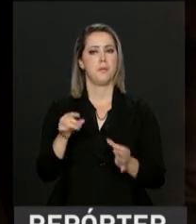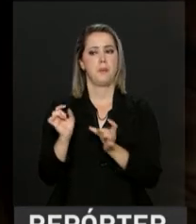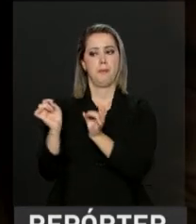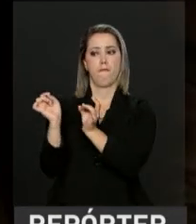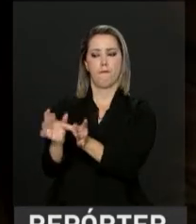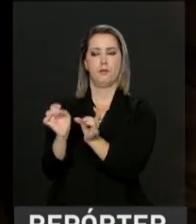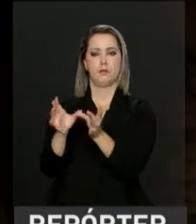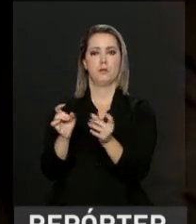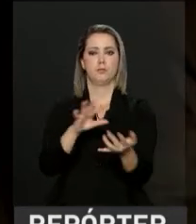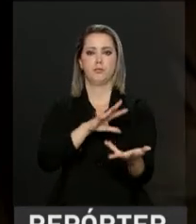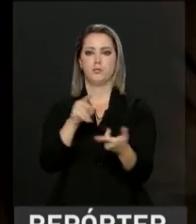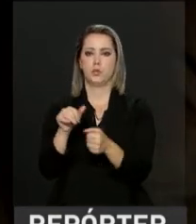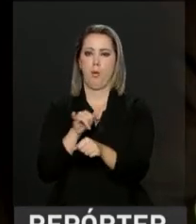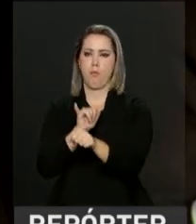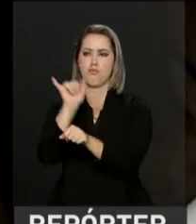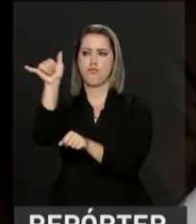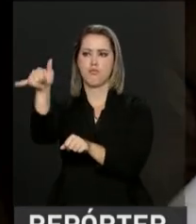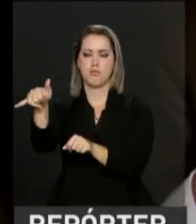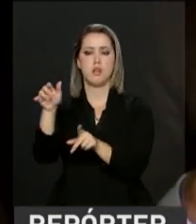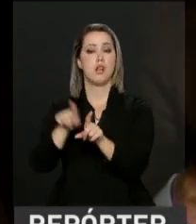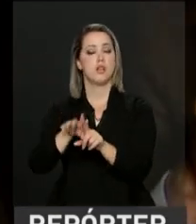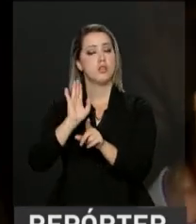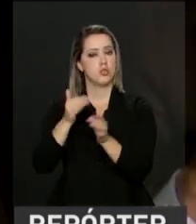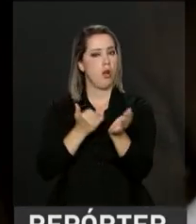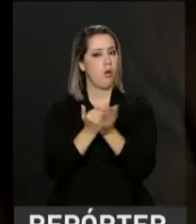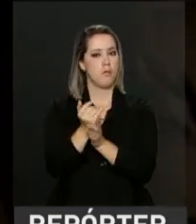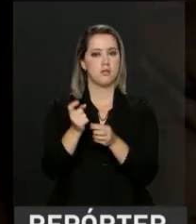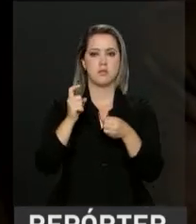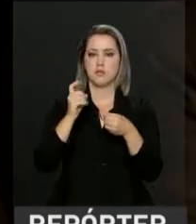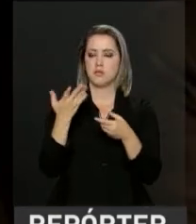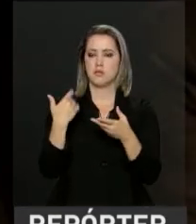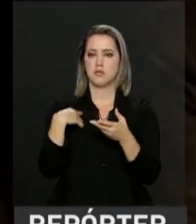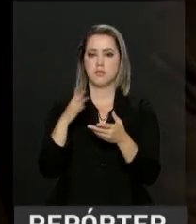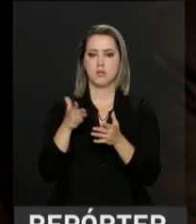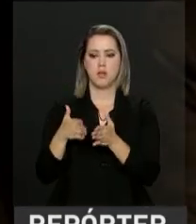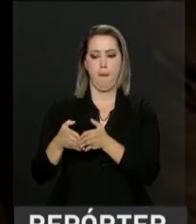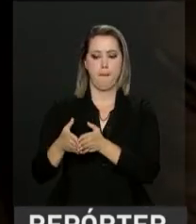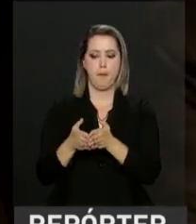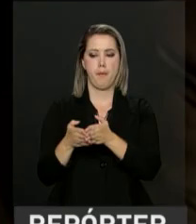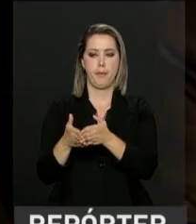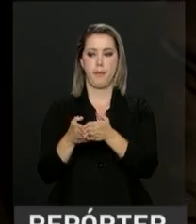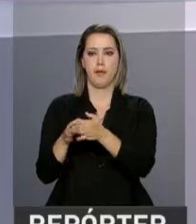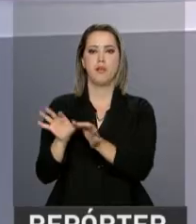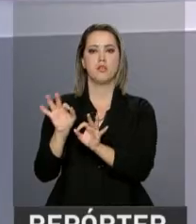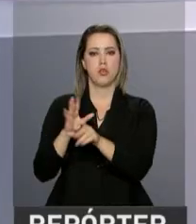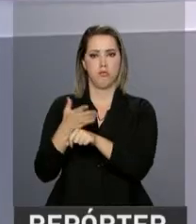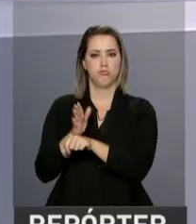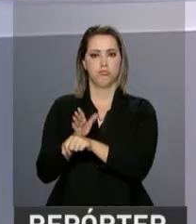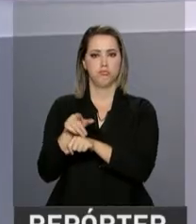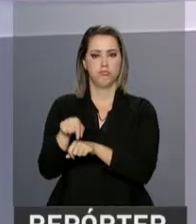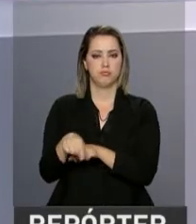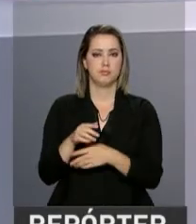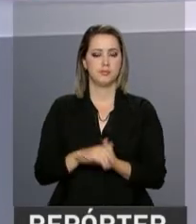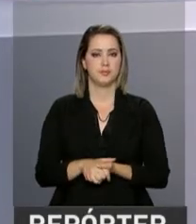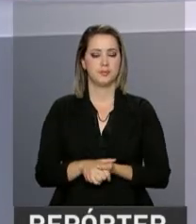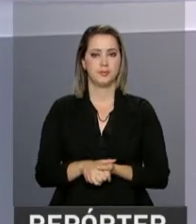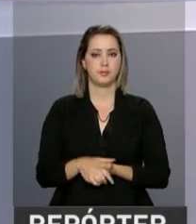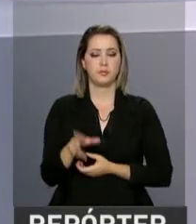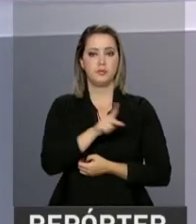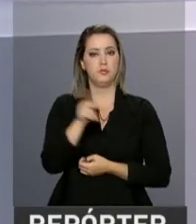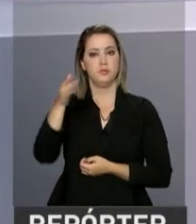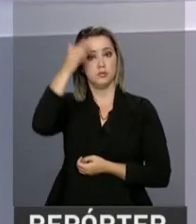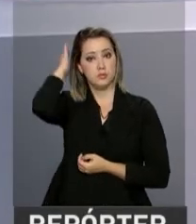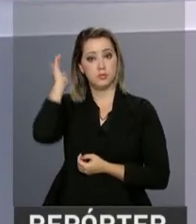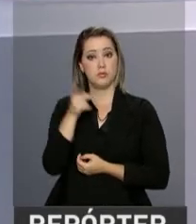modal aéreo e estamos prontos para colocar no ar o modal marítimo e terrestre. O presidente Michel